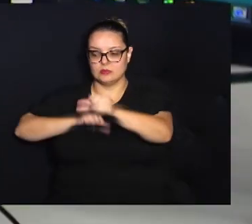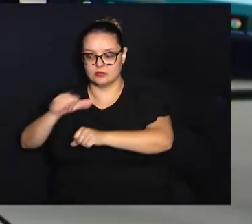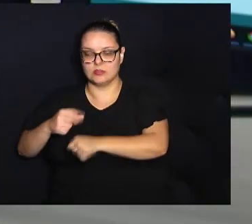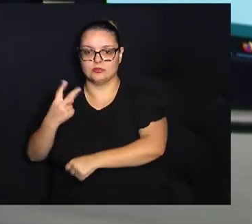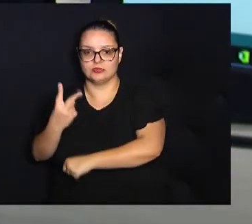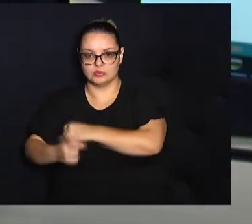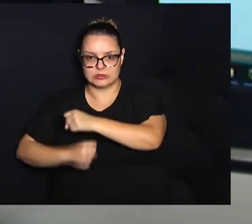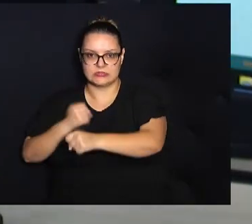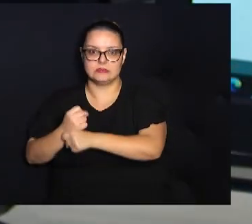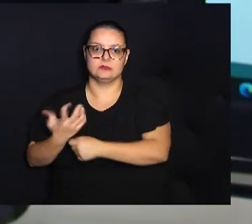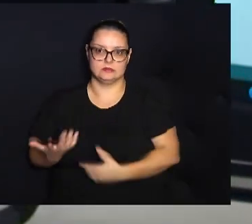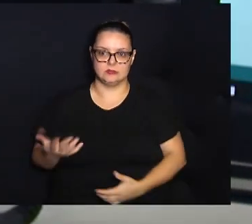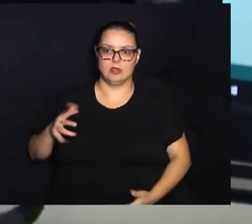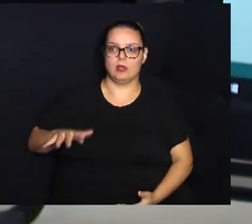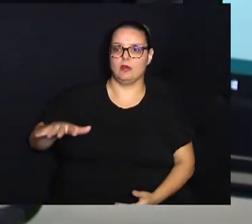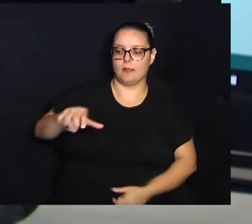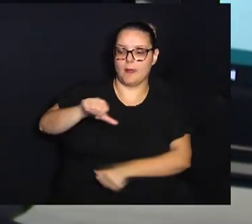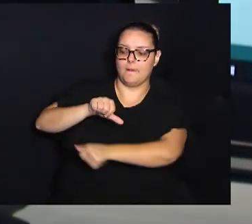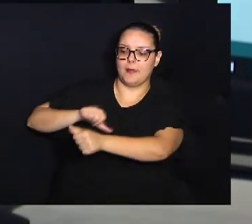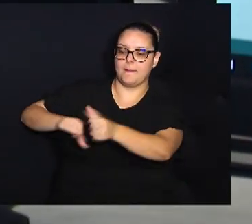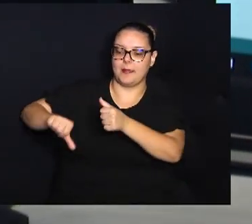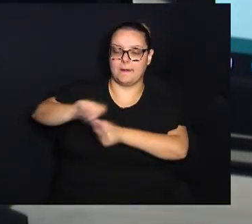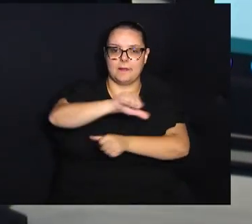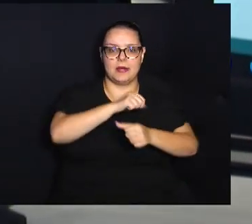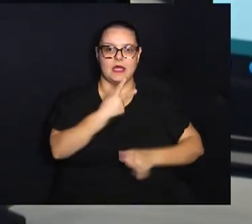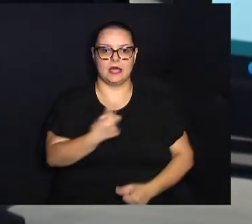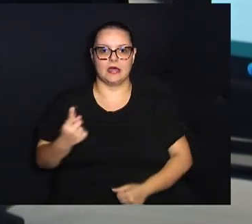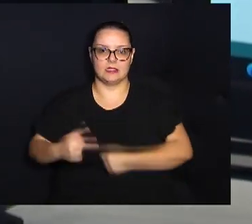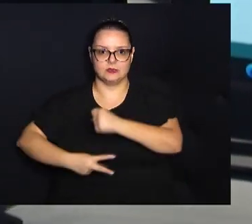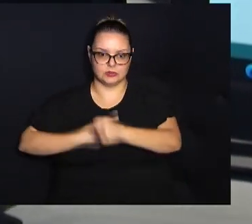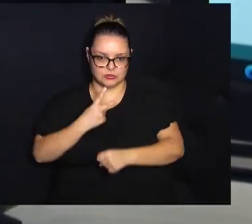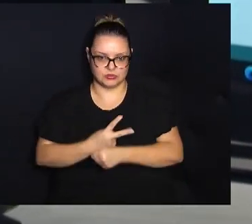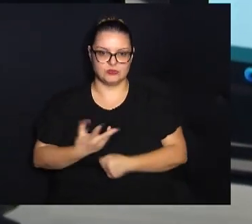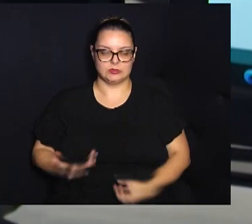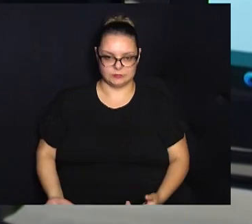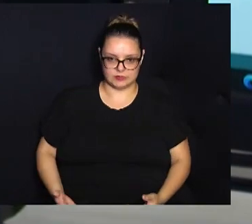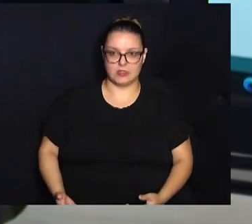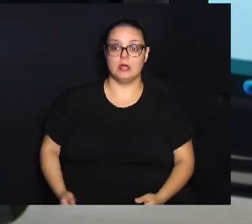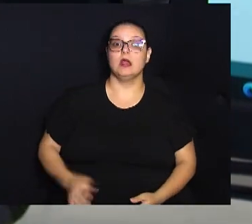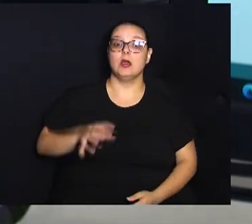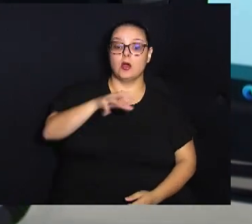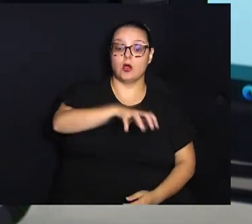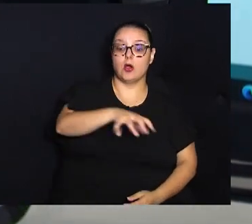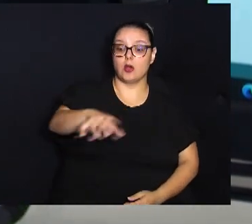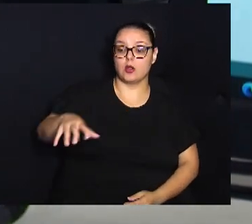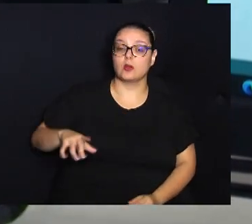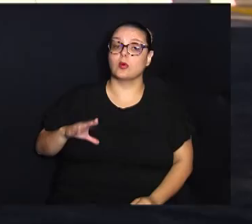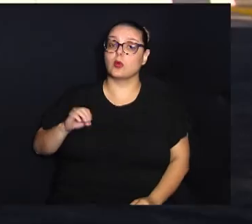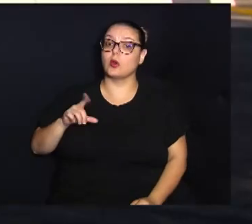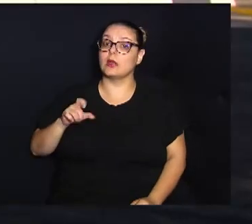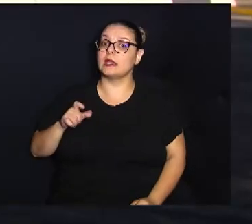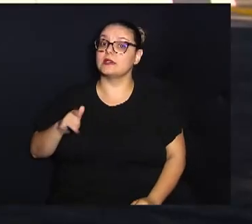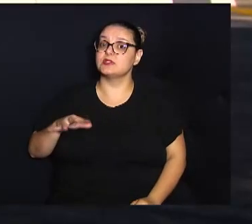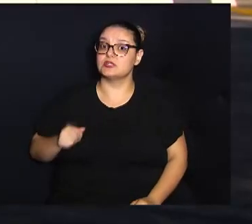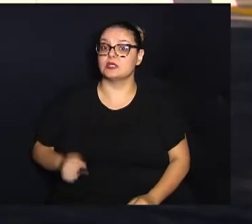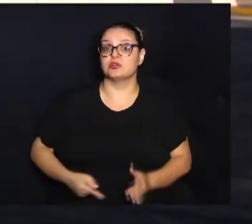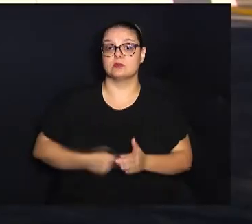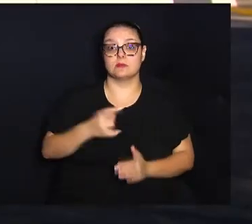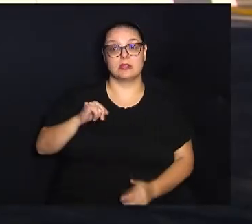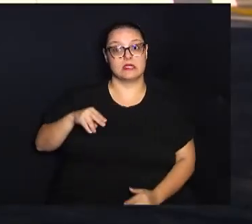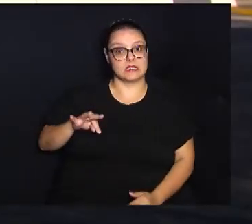eleitorais que presidem por ocasião dos pleitos são consideradas órgãos colegiados de primeira instância. Os